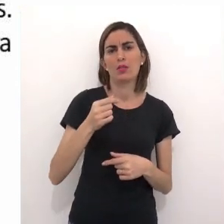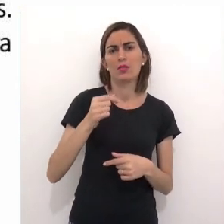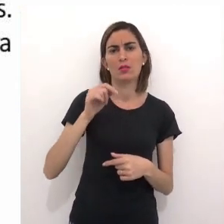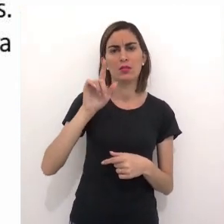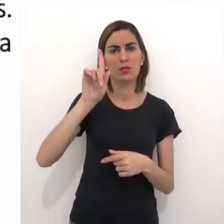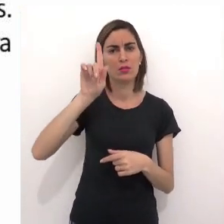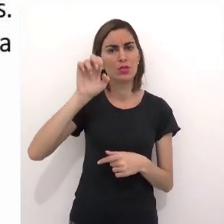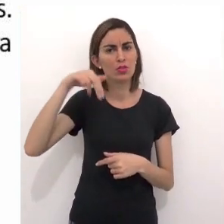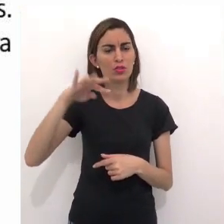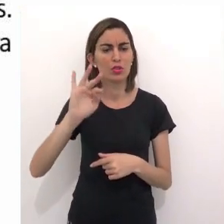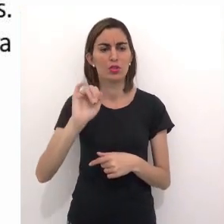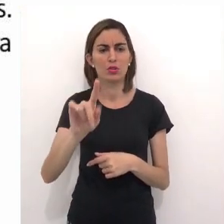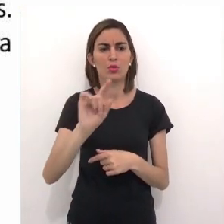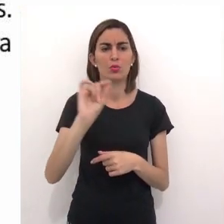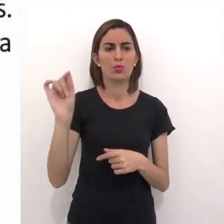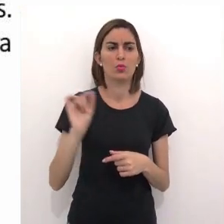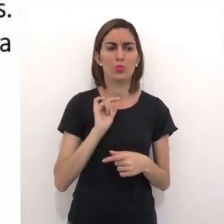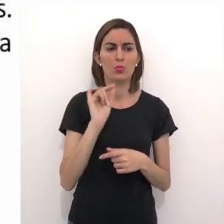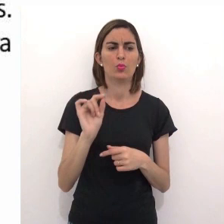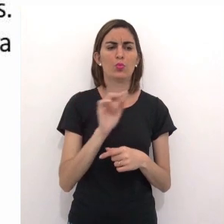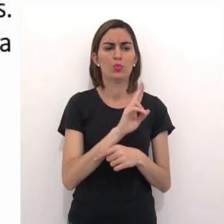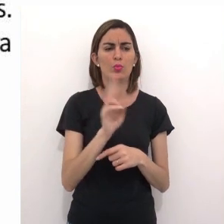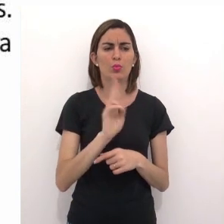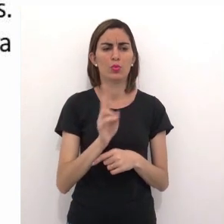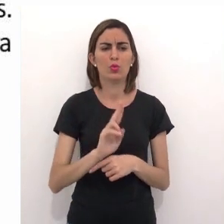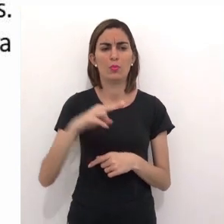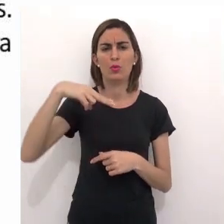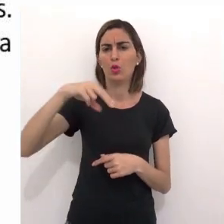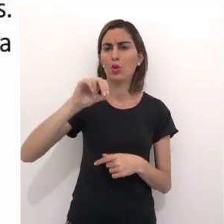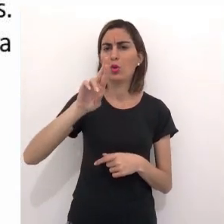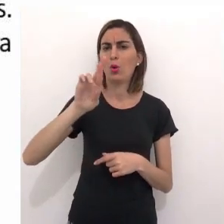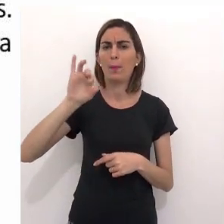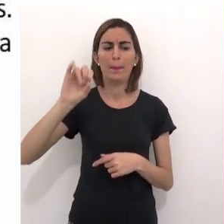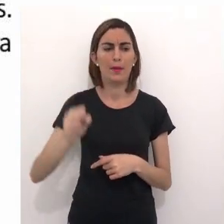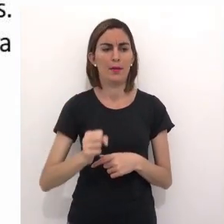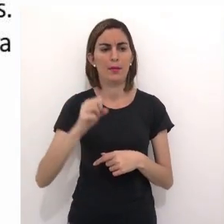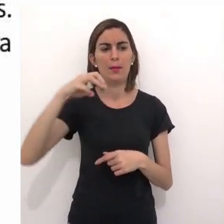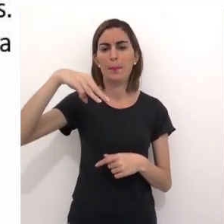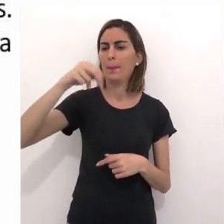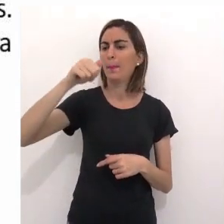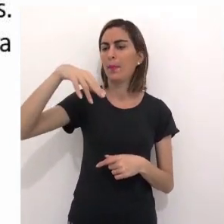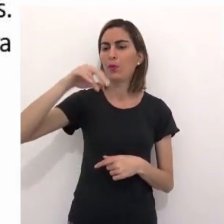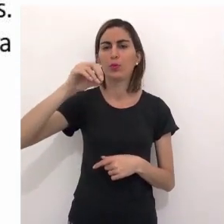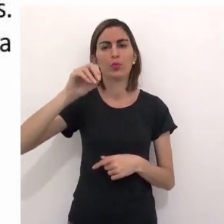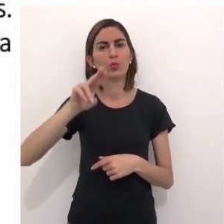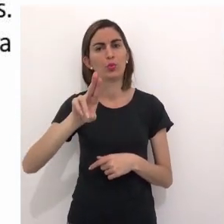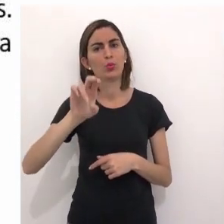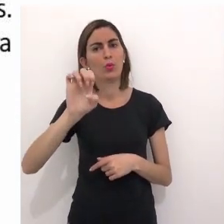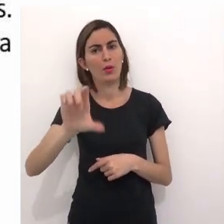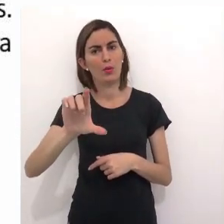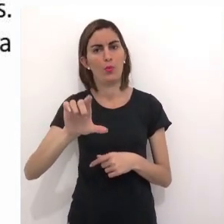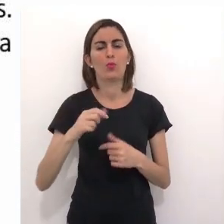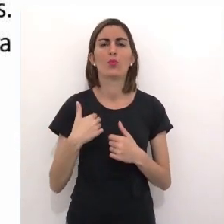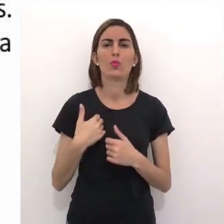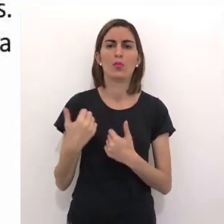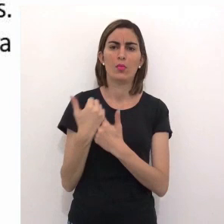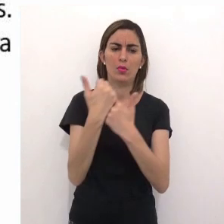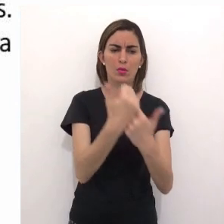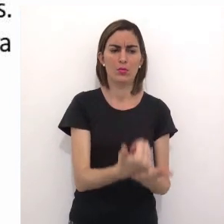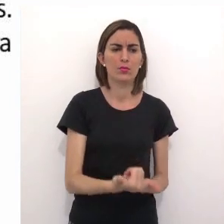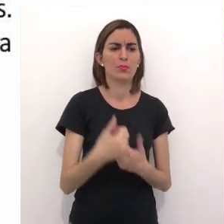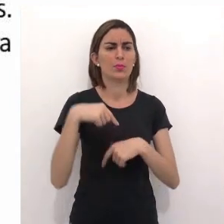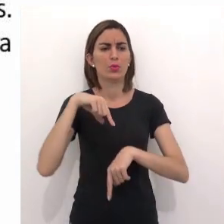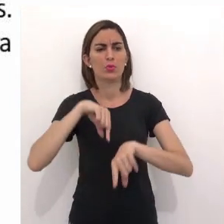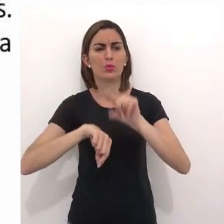assim denominado por Manuel da Nóbrega. representavam um dos quadros da Companhia